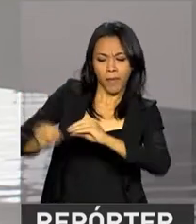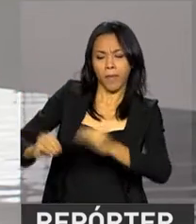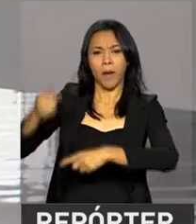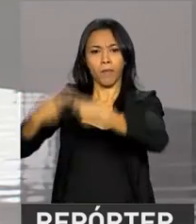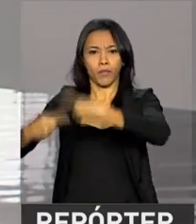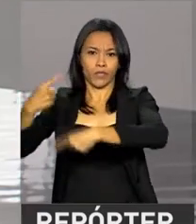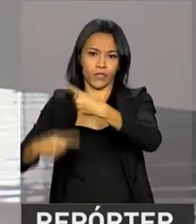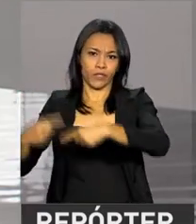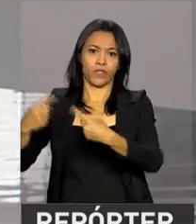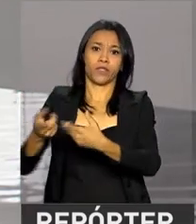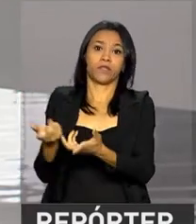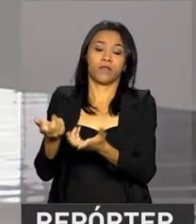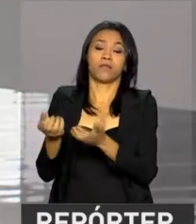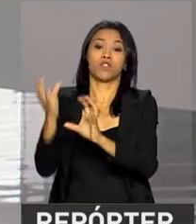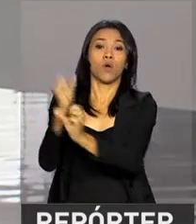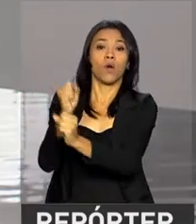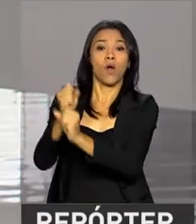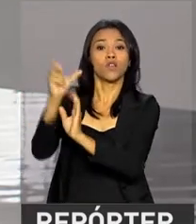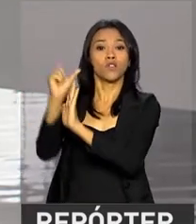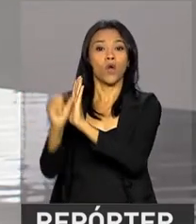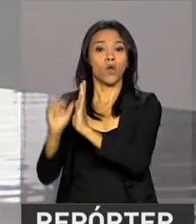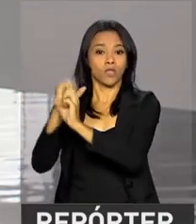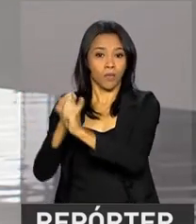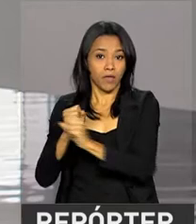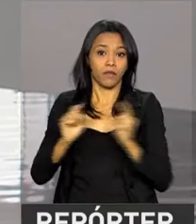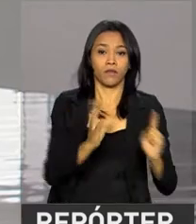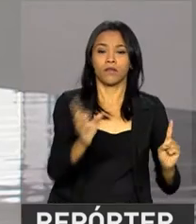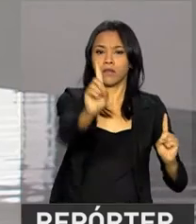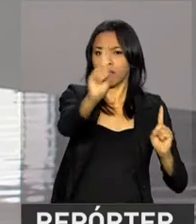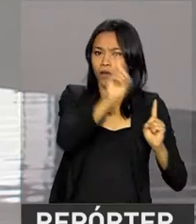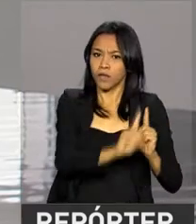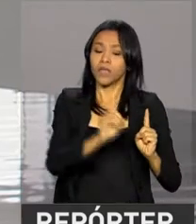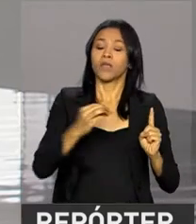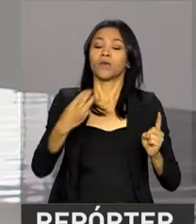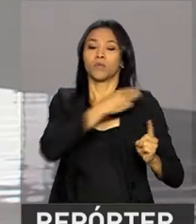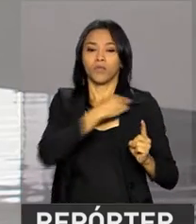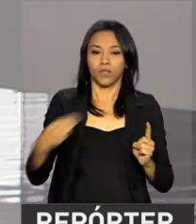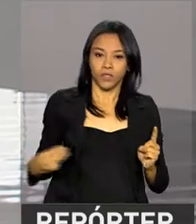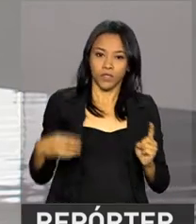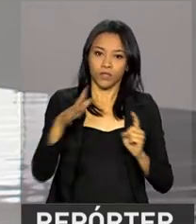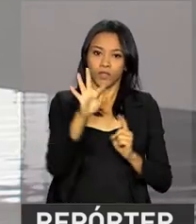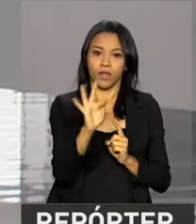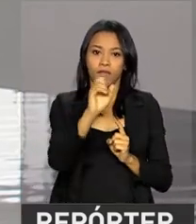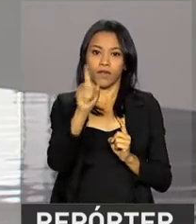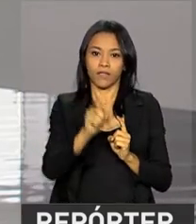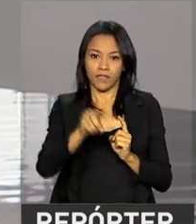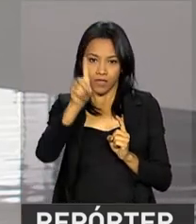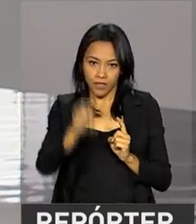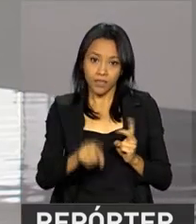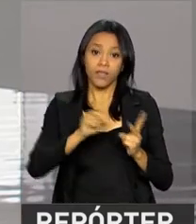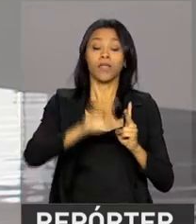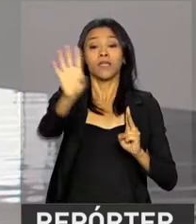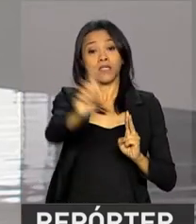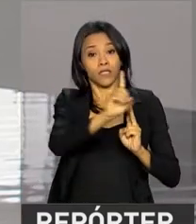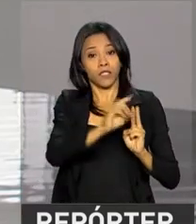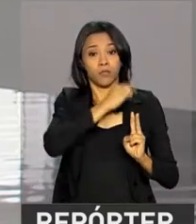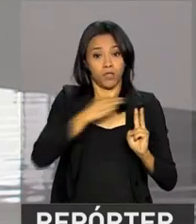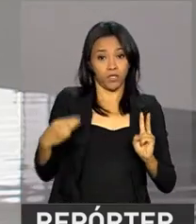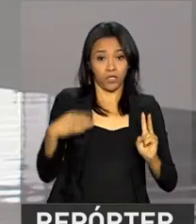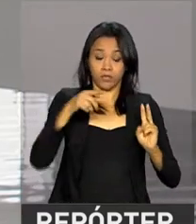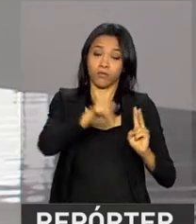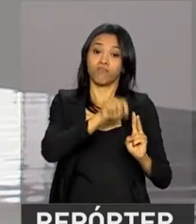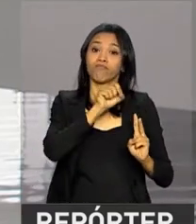formado pelos ministros da fazenda da casa civil e do planejamento outro decreto trata do cumprimento